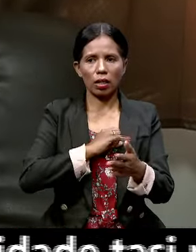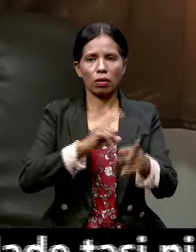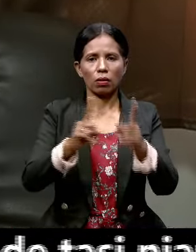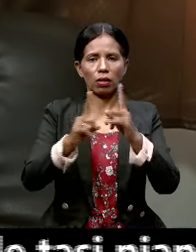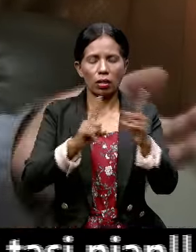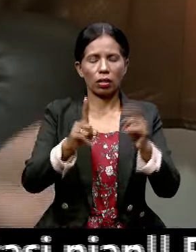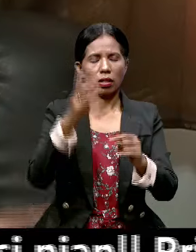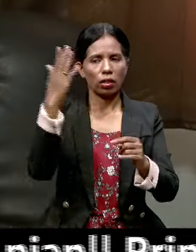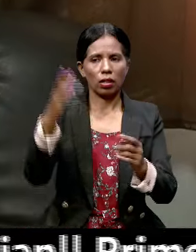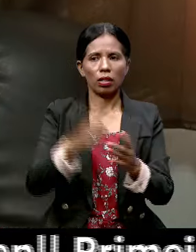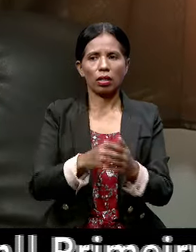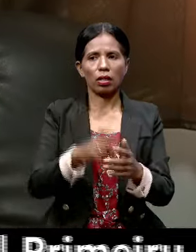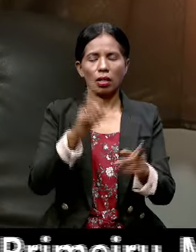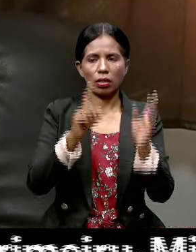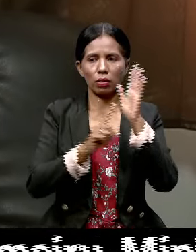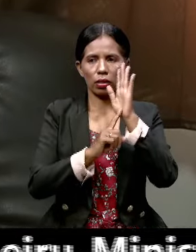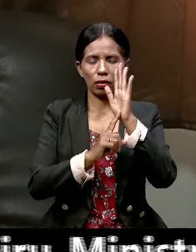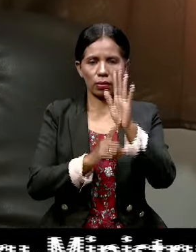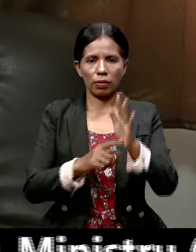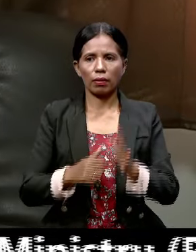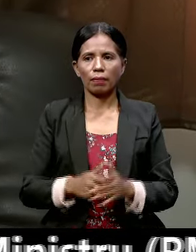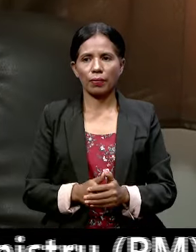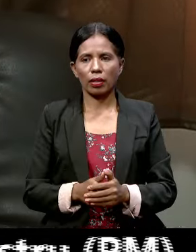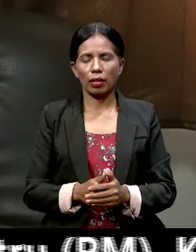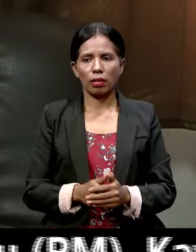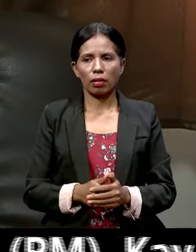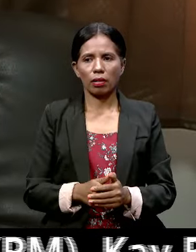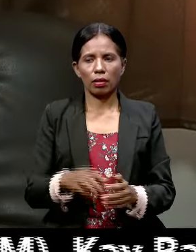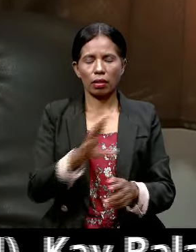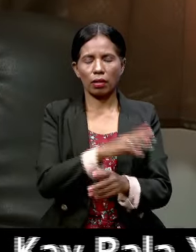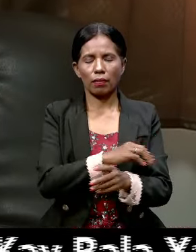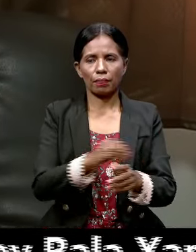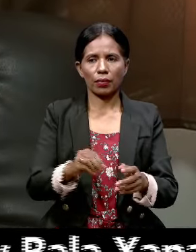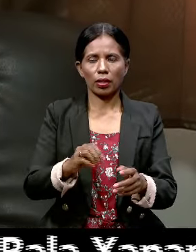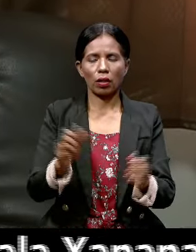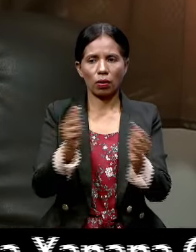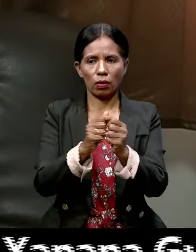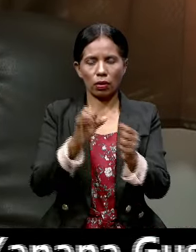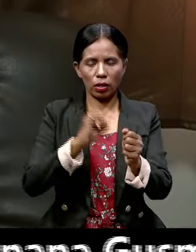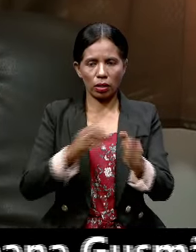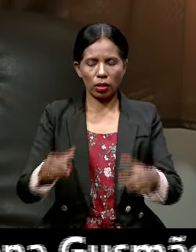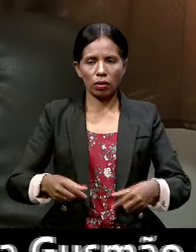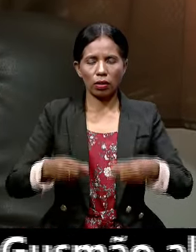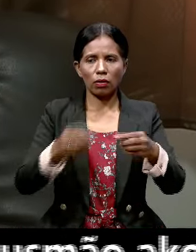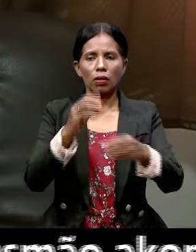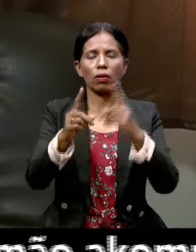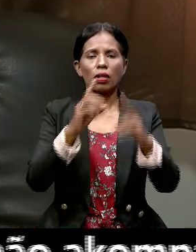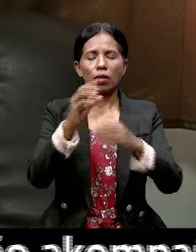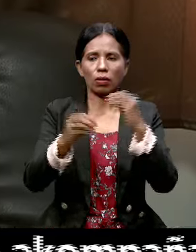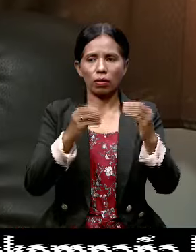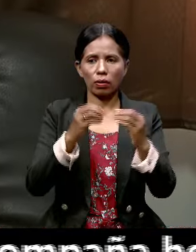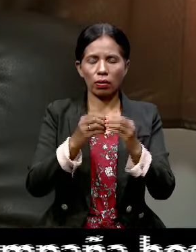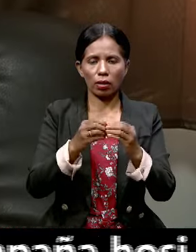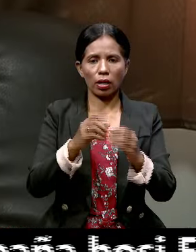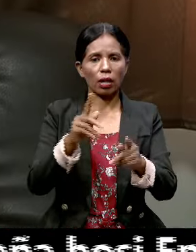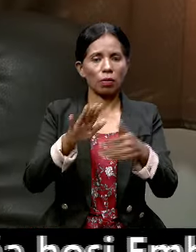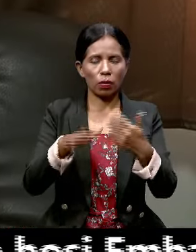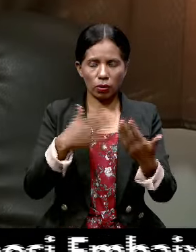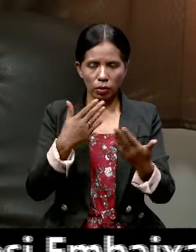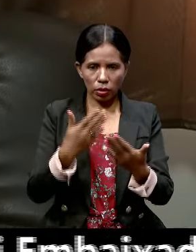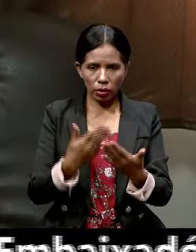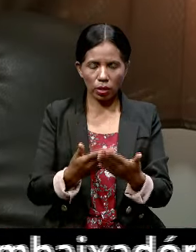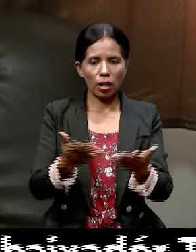Iawain. Sai delegado da turma. A professora que era antes lá. Então, hoje, né, a tu fosse significa, já que até se é uma rotuma que